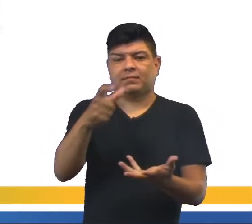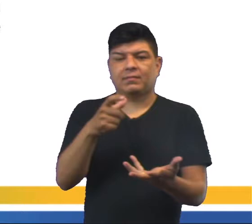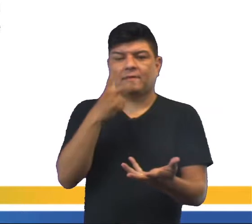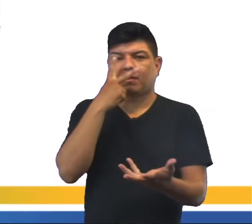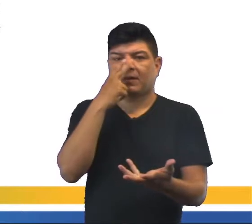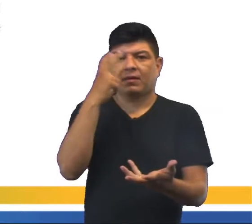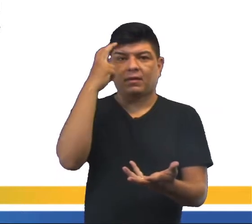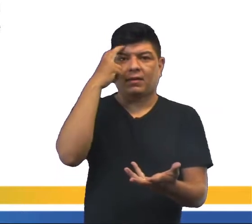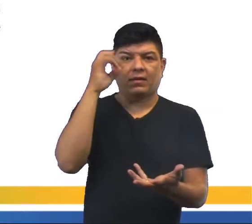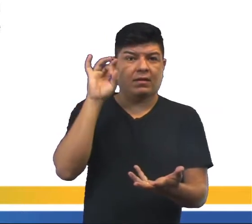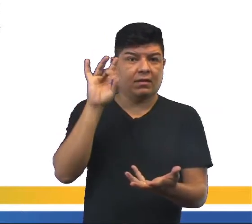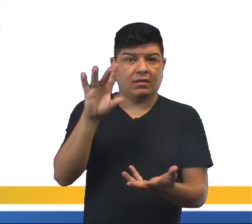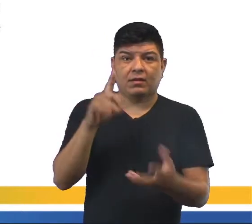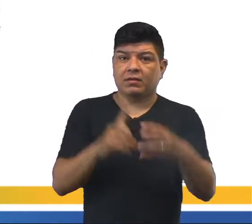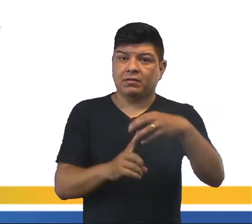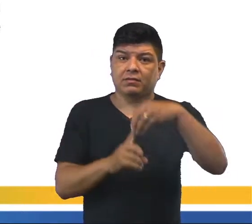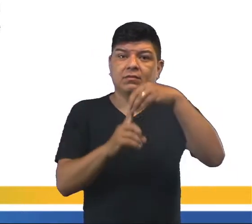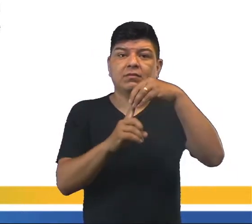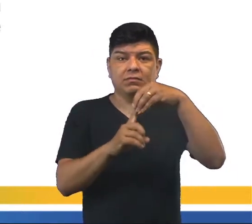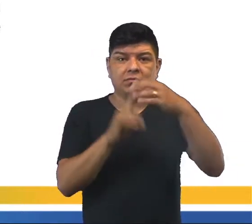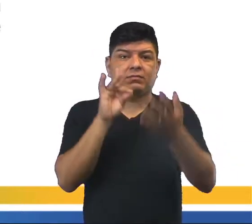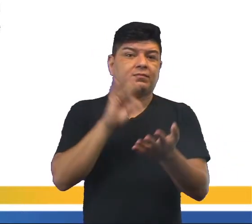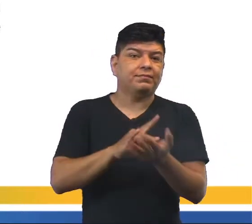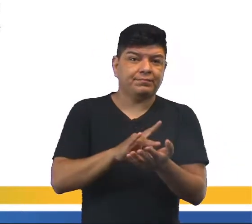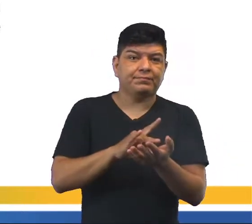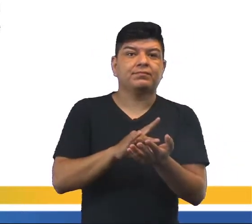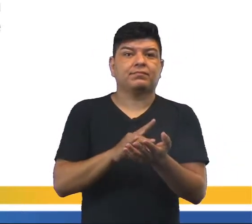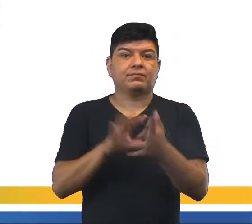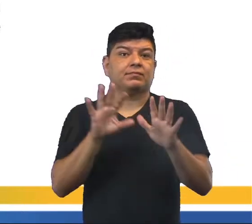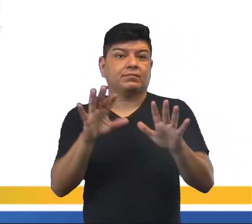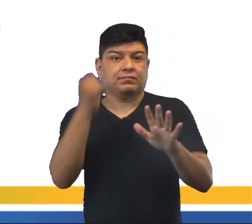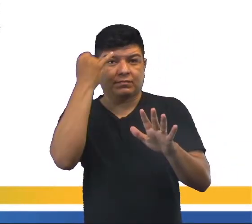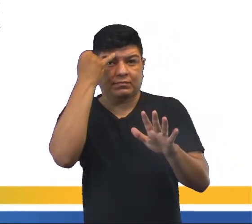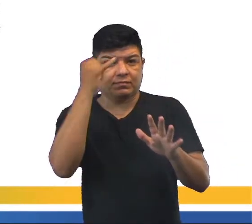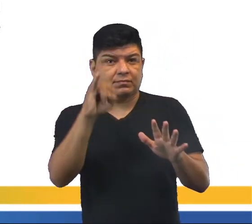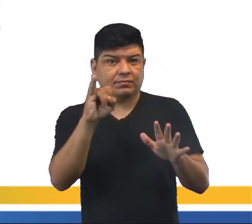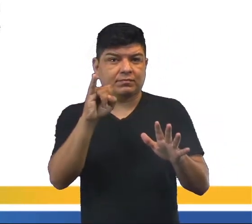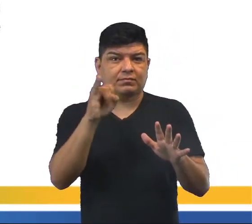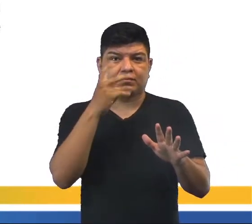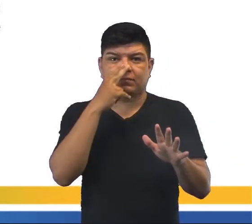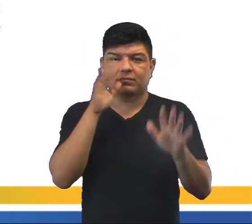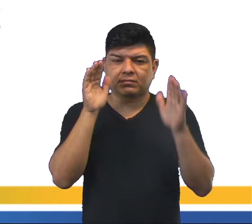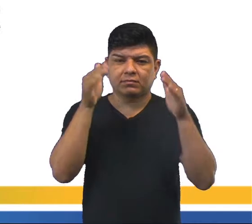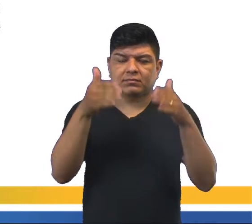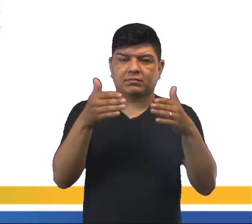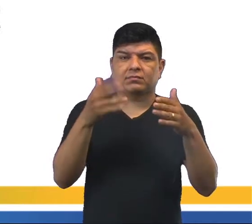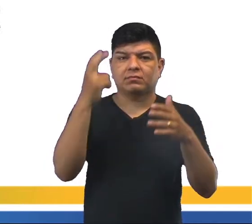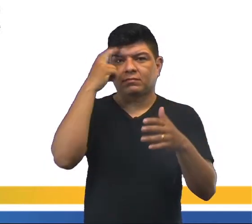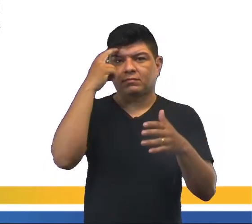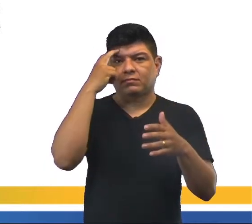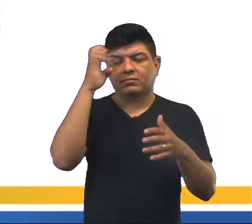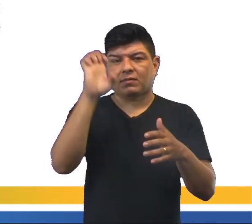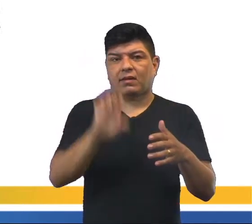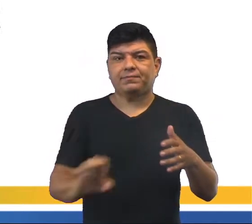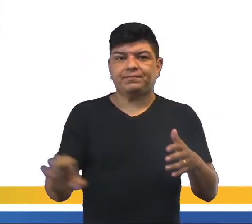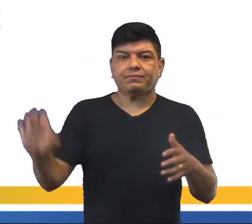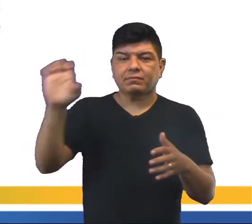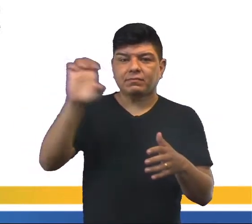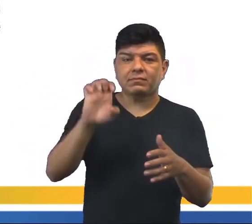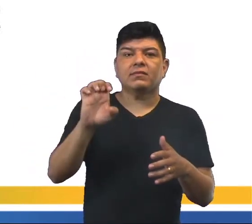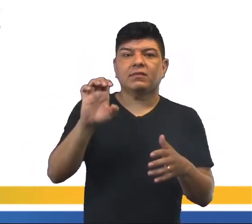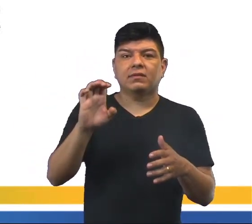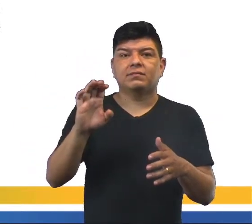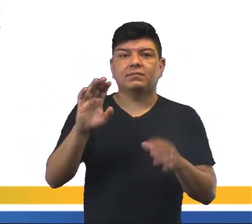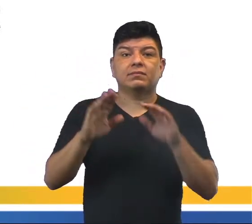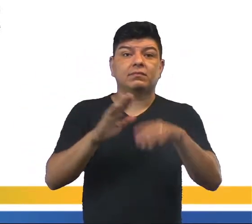apenas a cultura europeia fosse útil e verdadeira. Essa ideologia de centralidade cultural europeia ganhou uma proporção